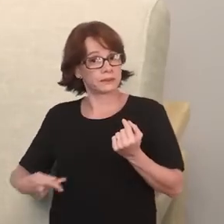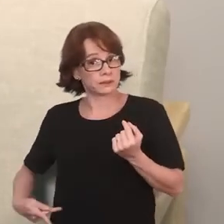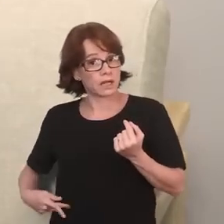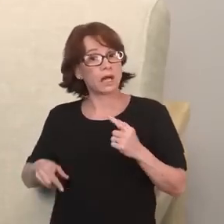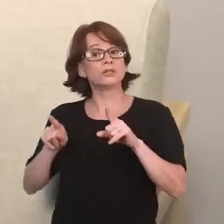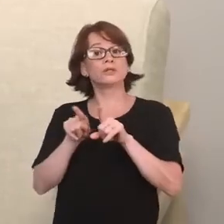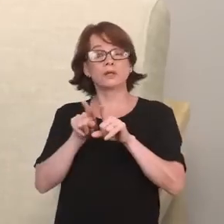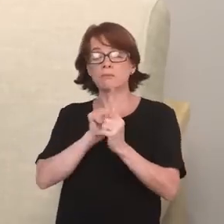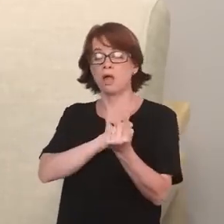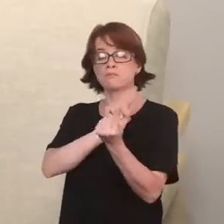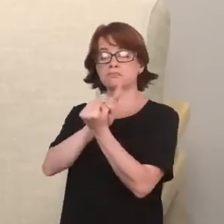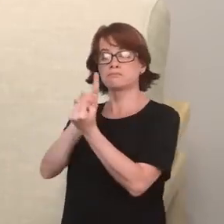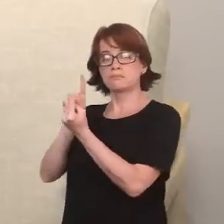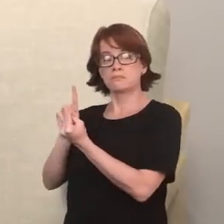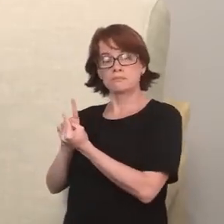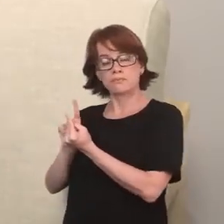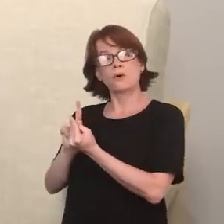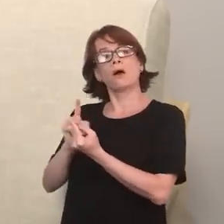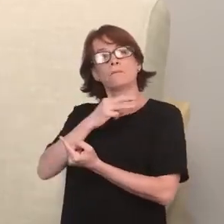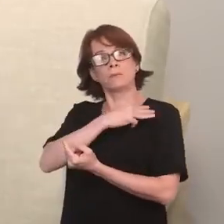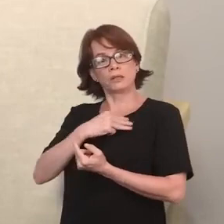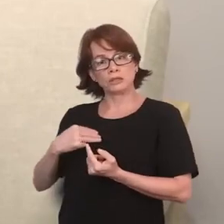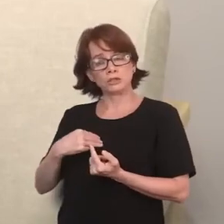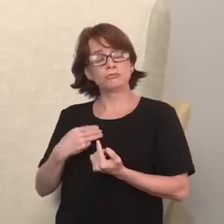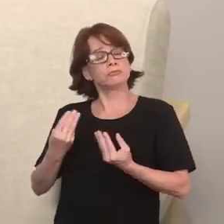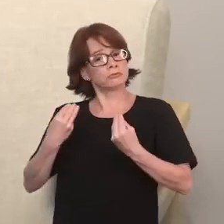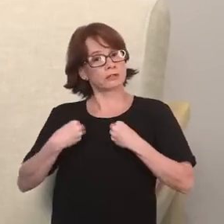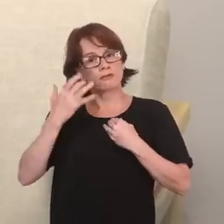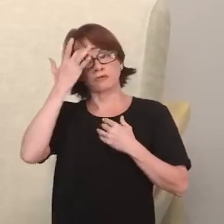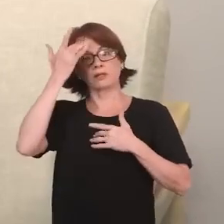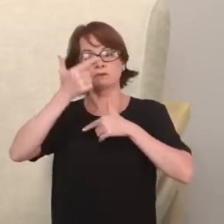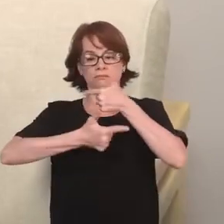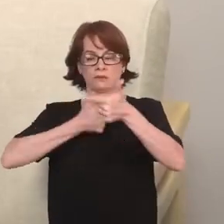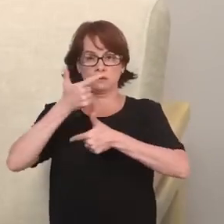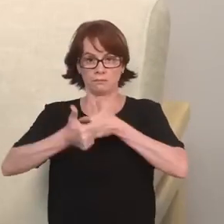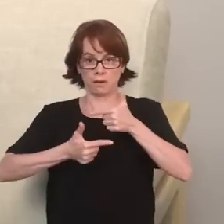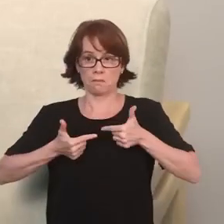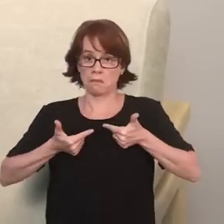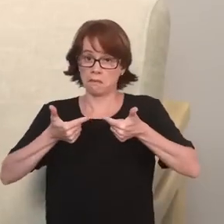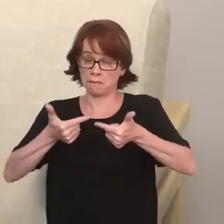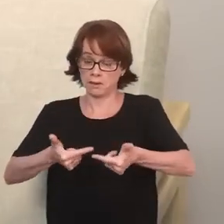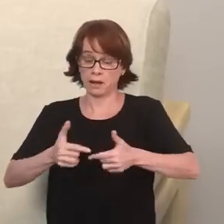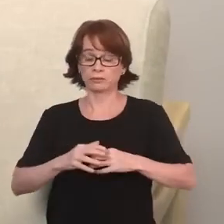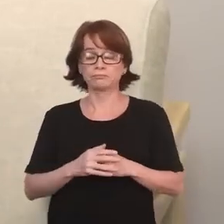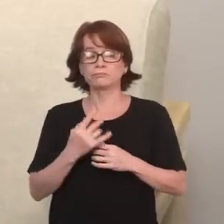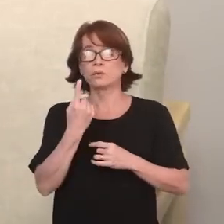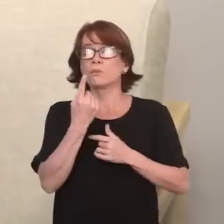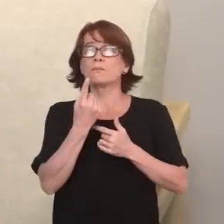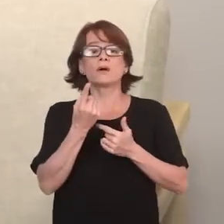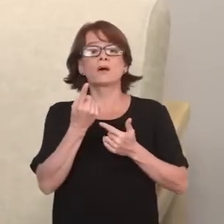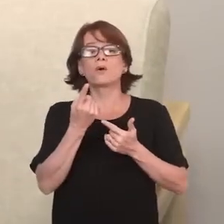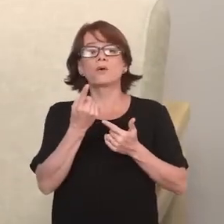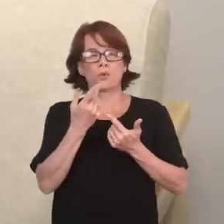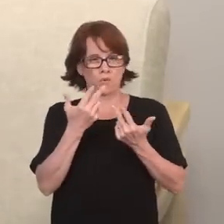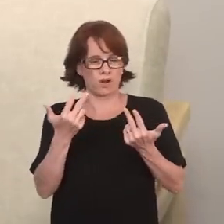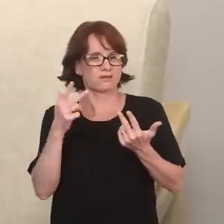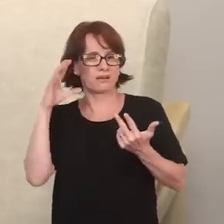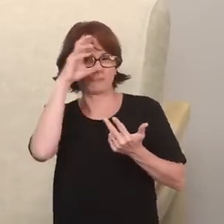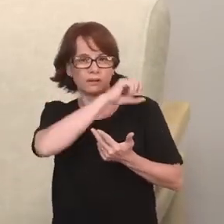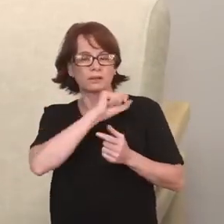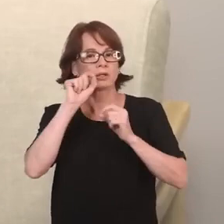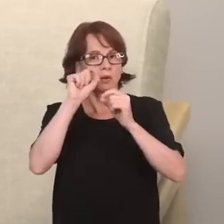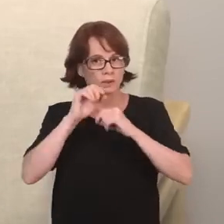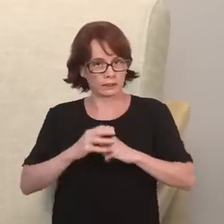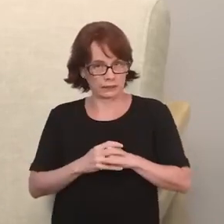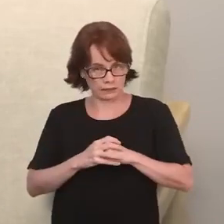aos ministros. Isso facilita muito o trabalho, não é? E uma coisa que a gente aprendeu lá na Câmara é assim, que a